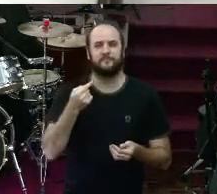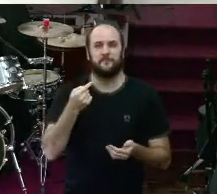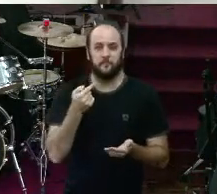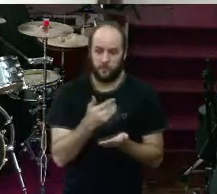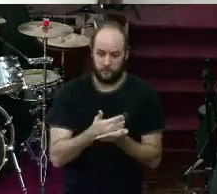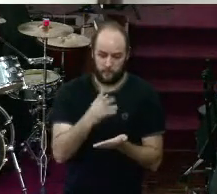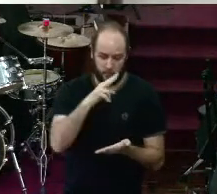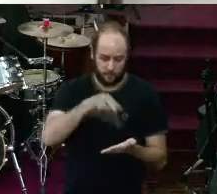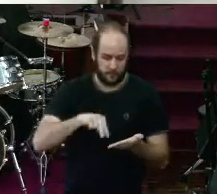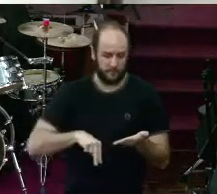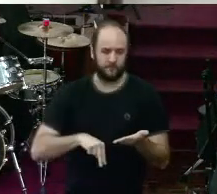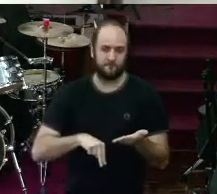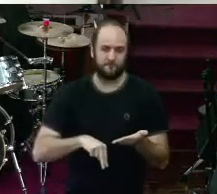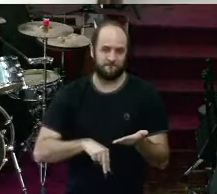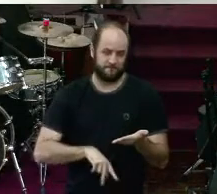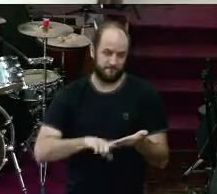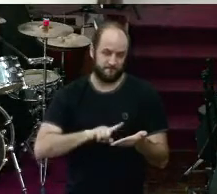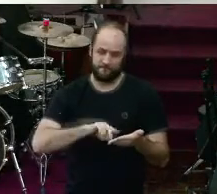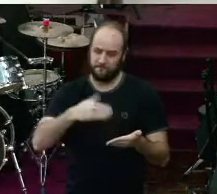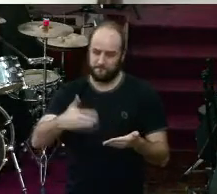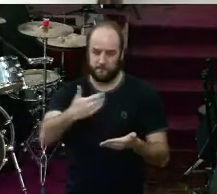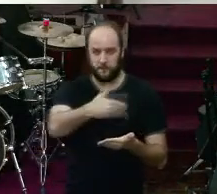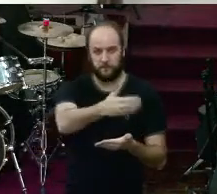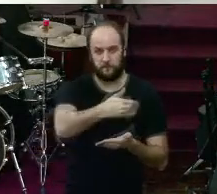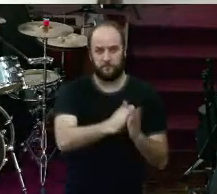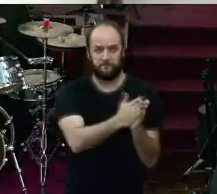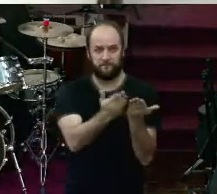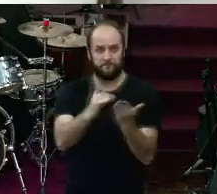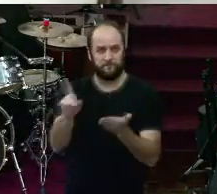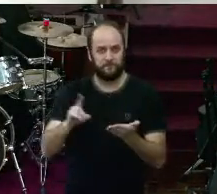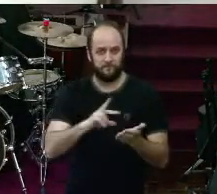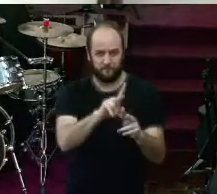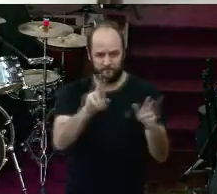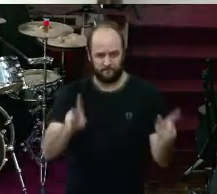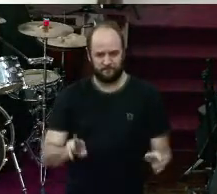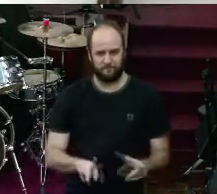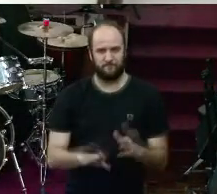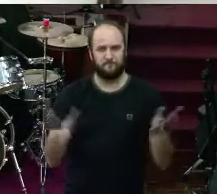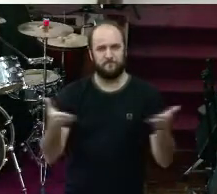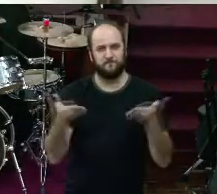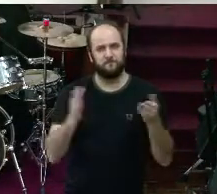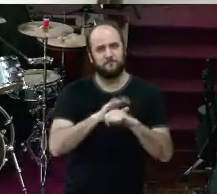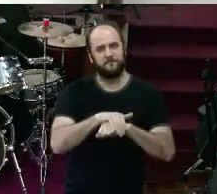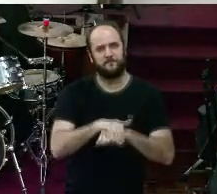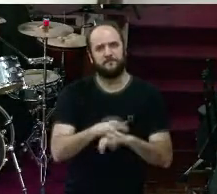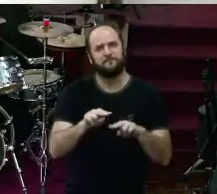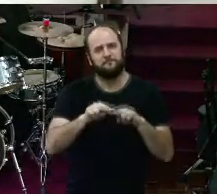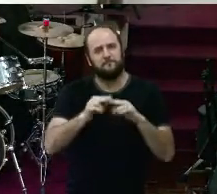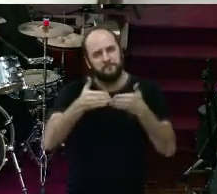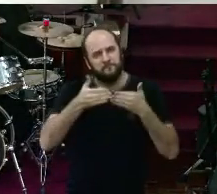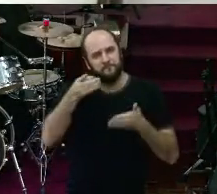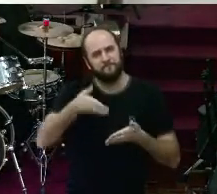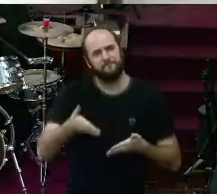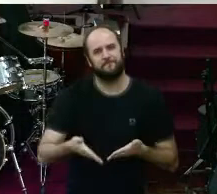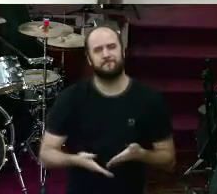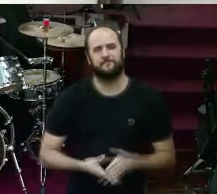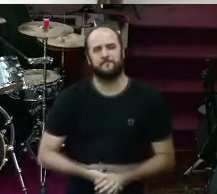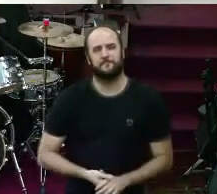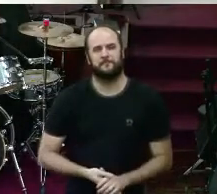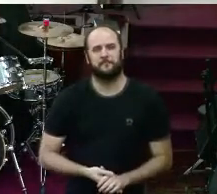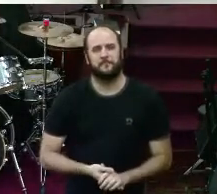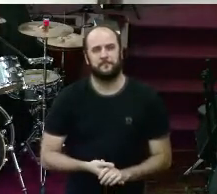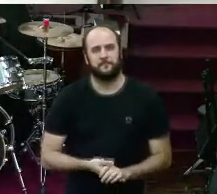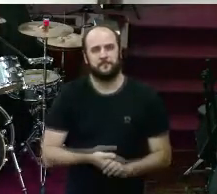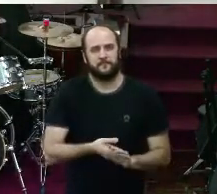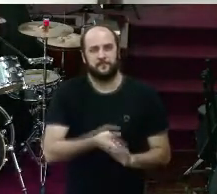desse texto, nós leremos outros textos para a nossa edificação nessa noite. Por isso eu já quero fazer um pedido a você. O